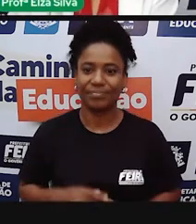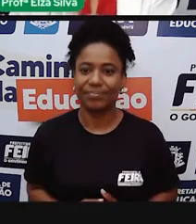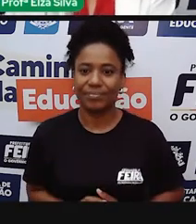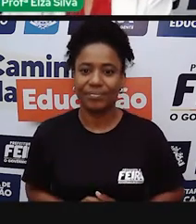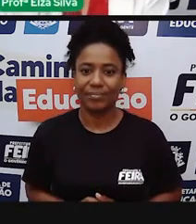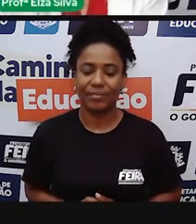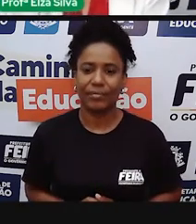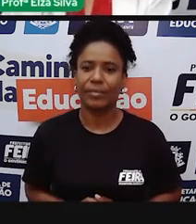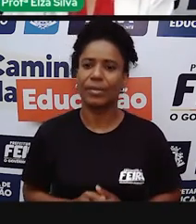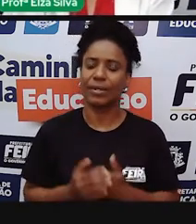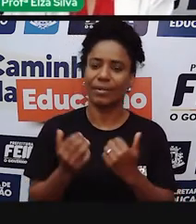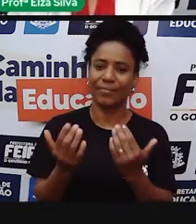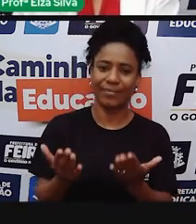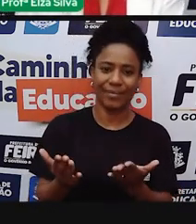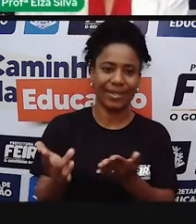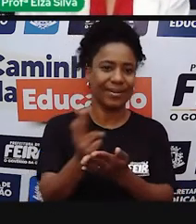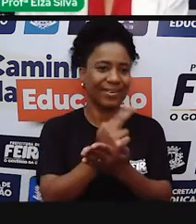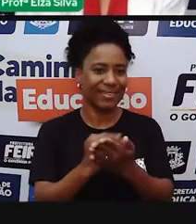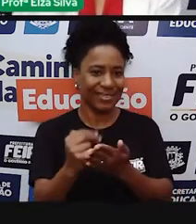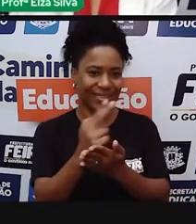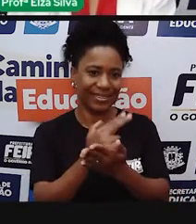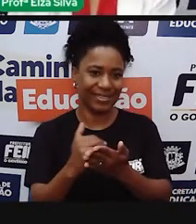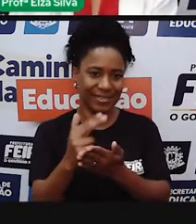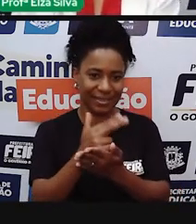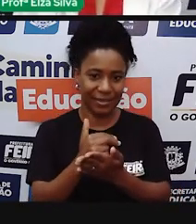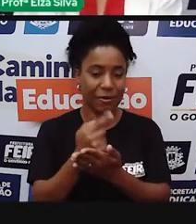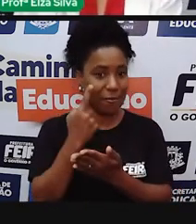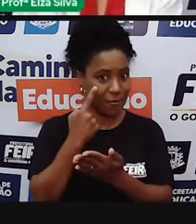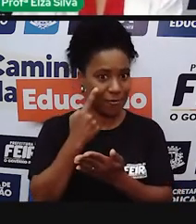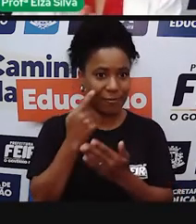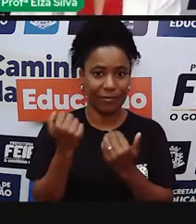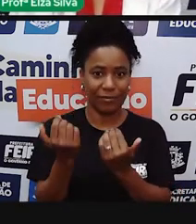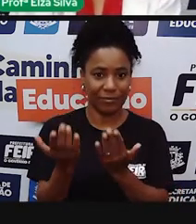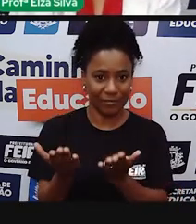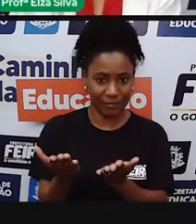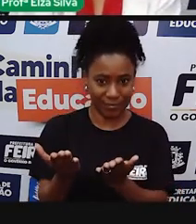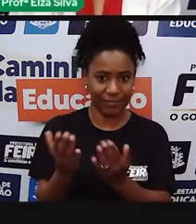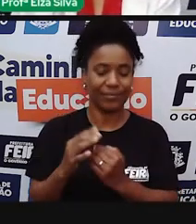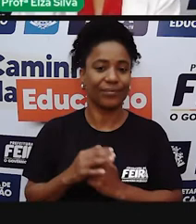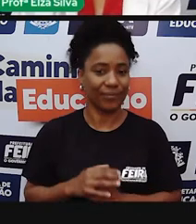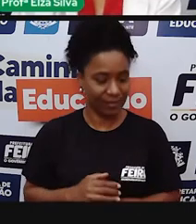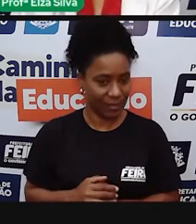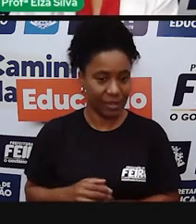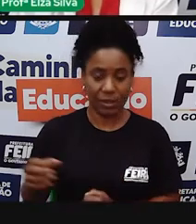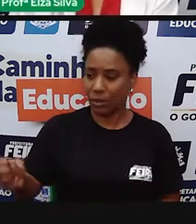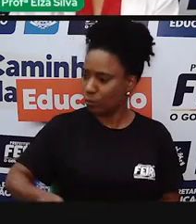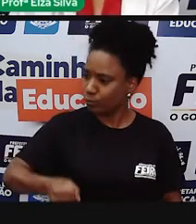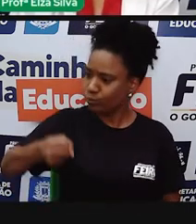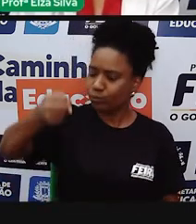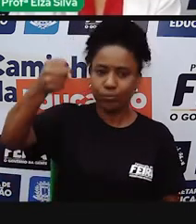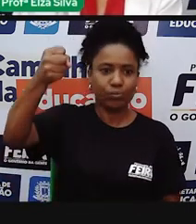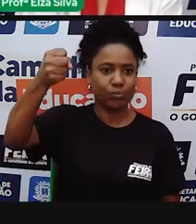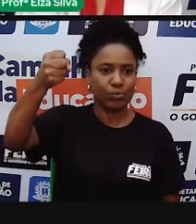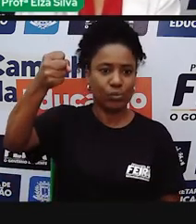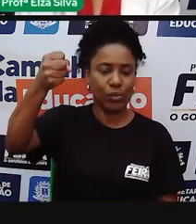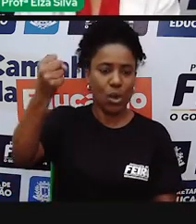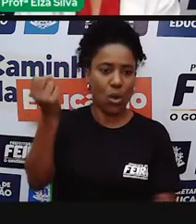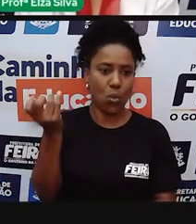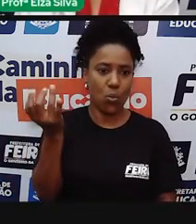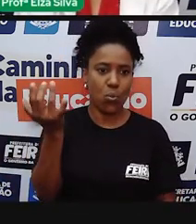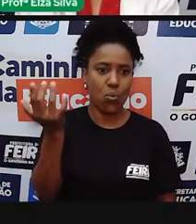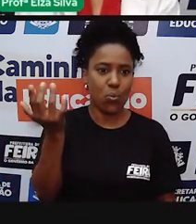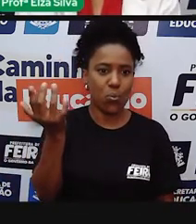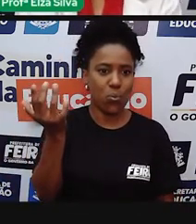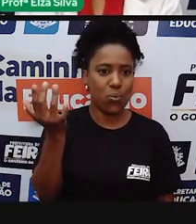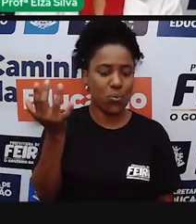este desenho que representa ao lado é Link Flay, a chama olímpica. Vocês já devem ter